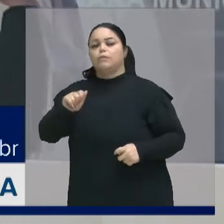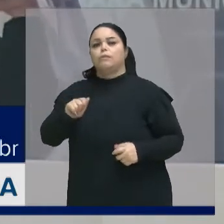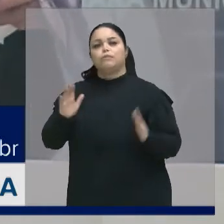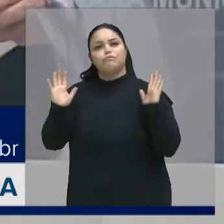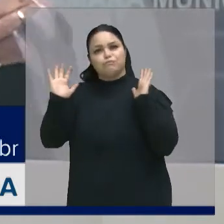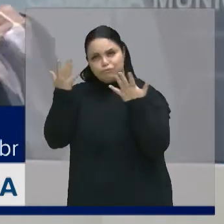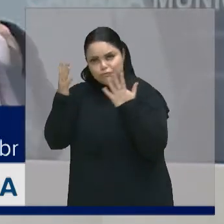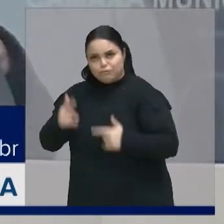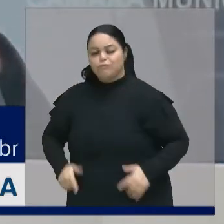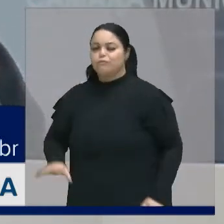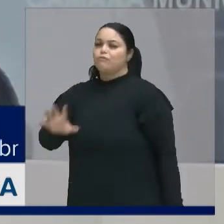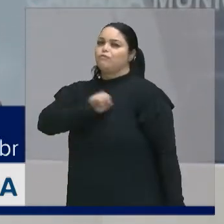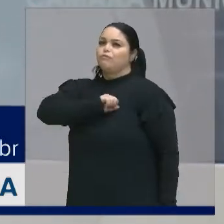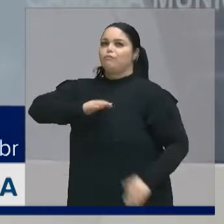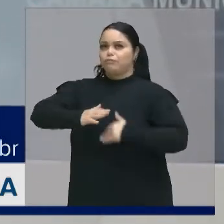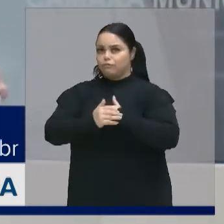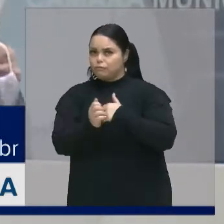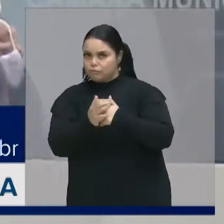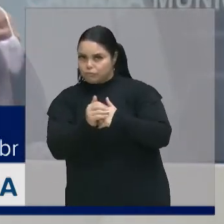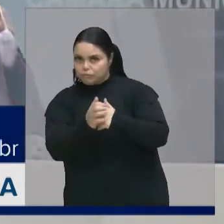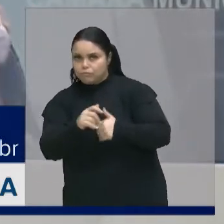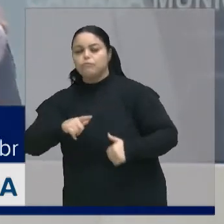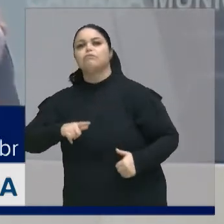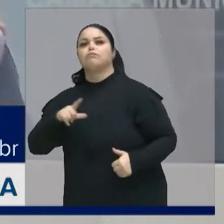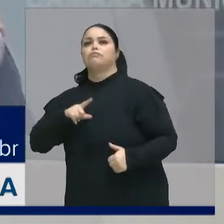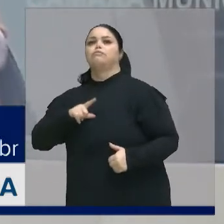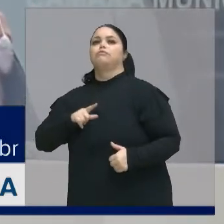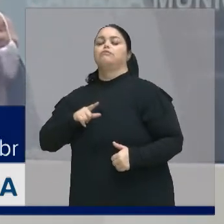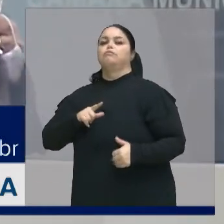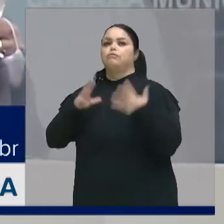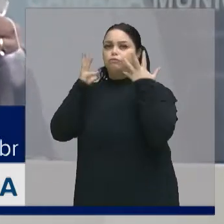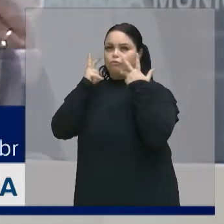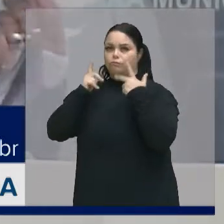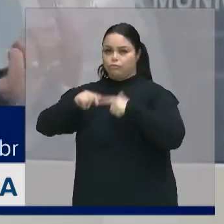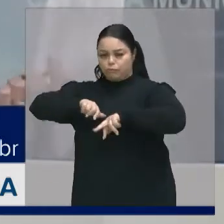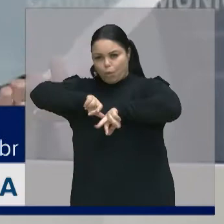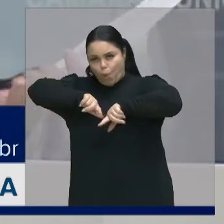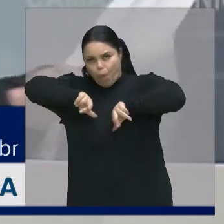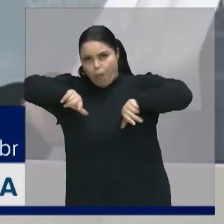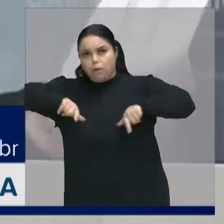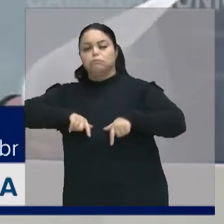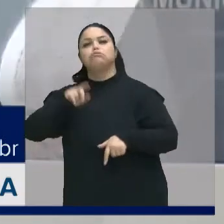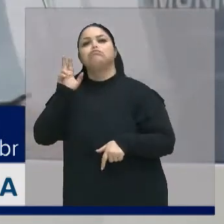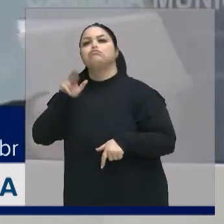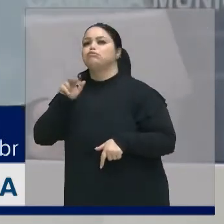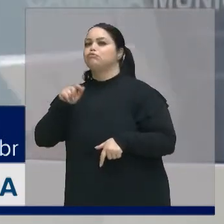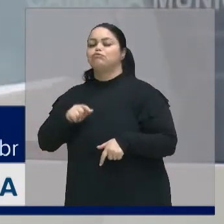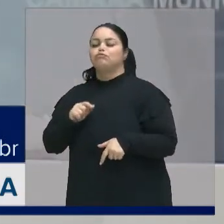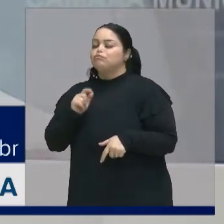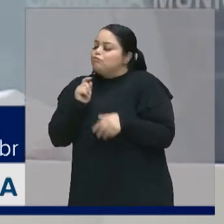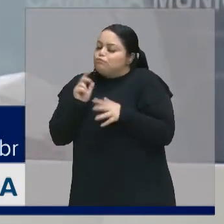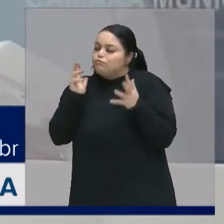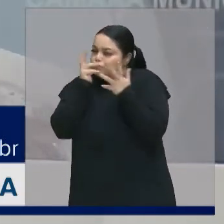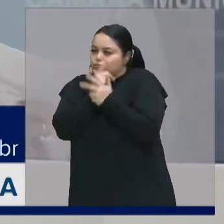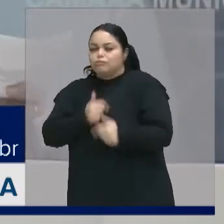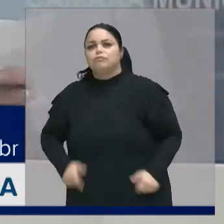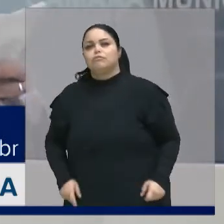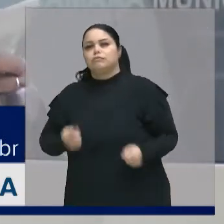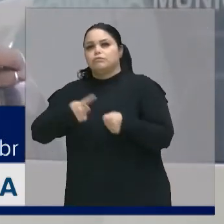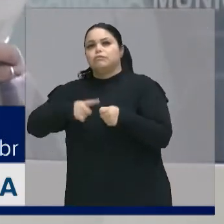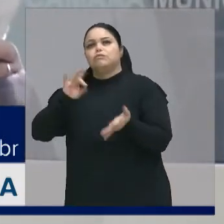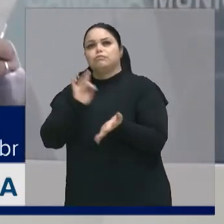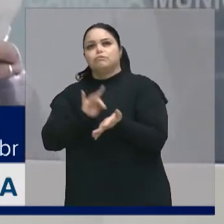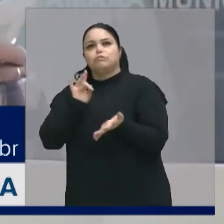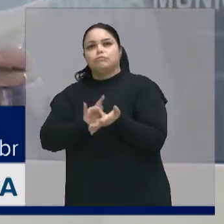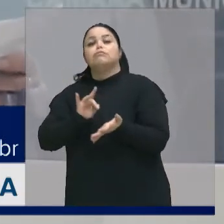parabenizar pelo amor e carinho que eles estão tendo com esses animais. que eu nunca vi um negócio desse numa cidade. Isso